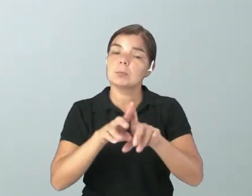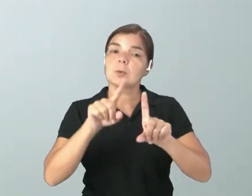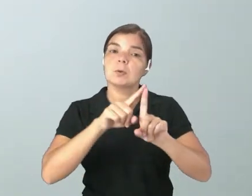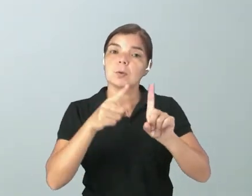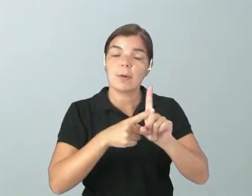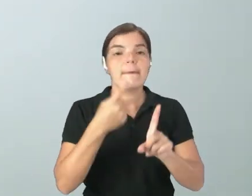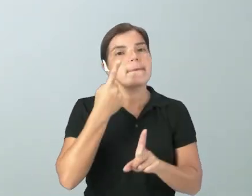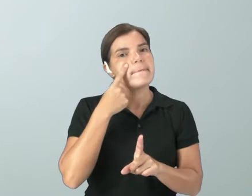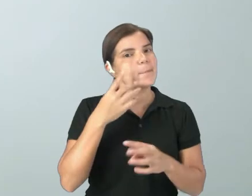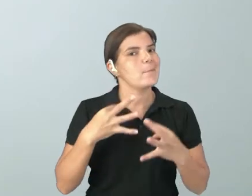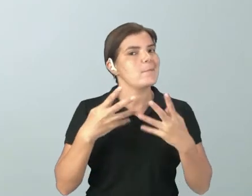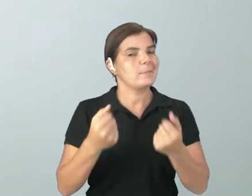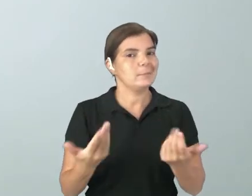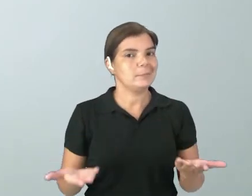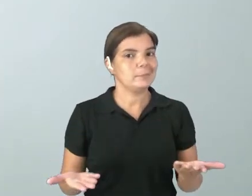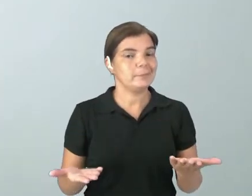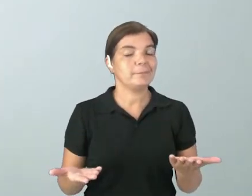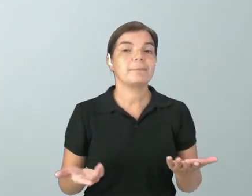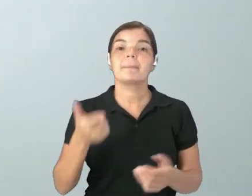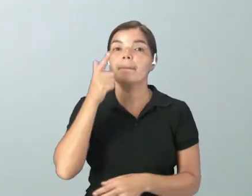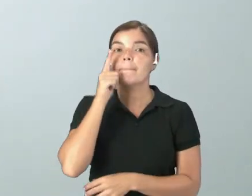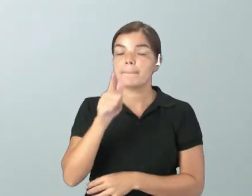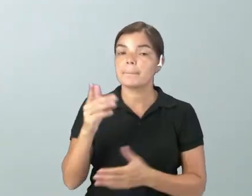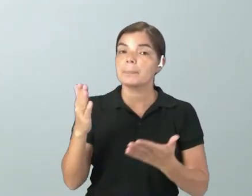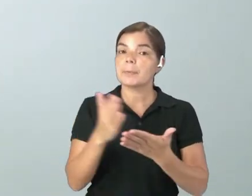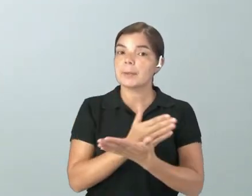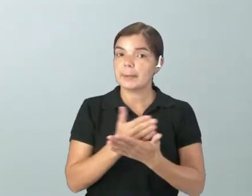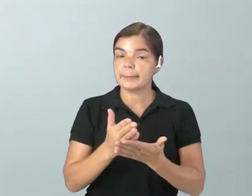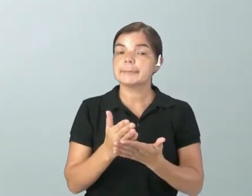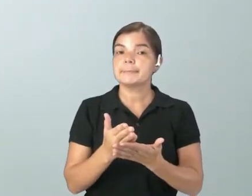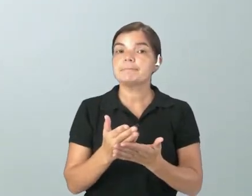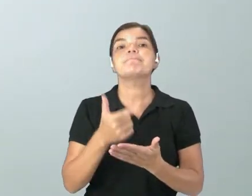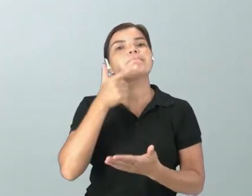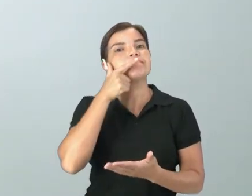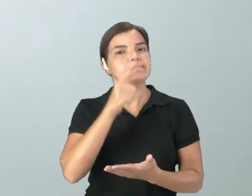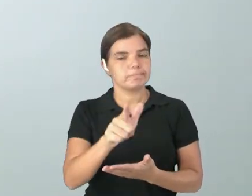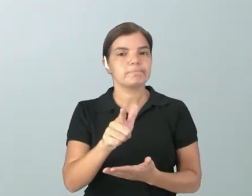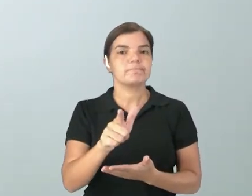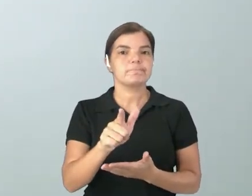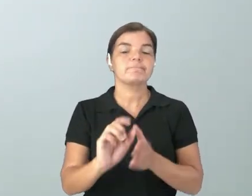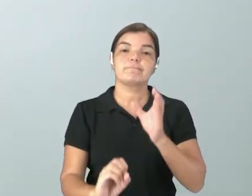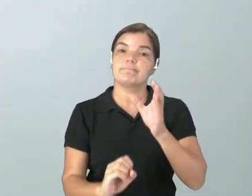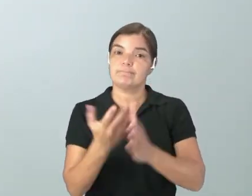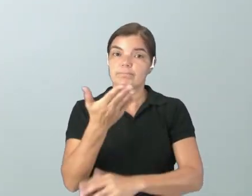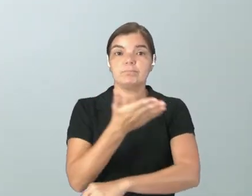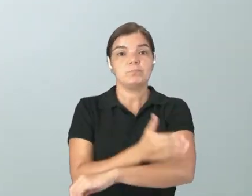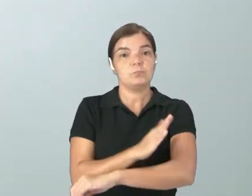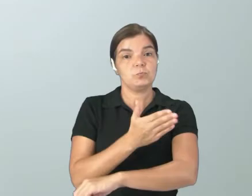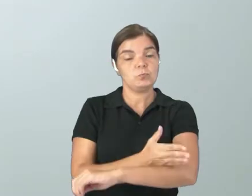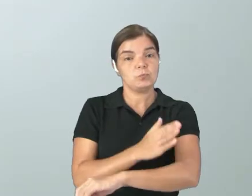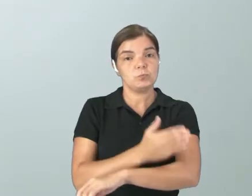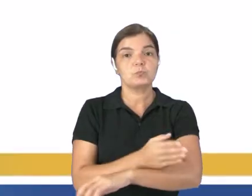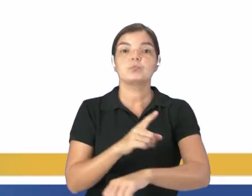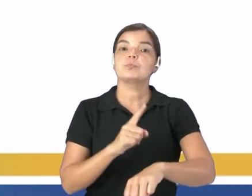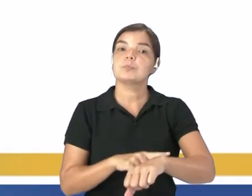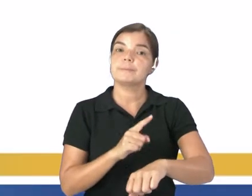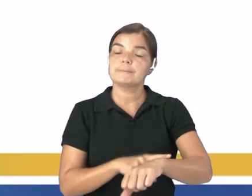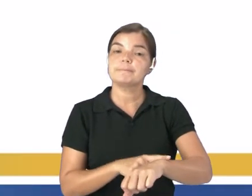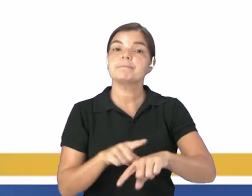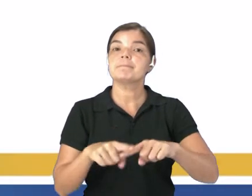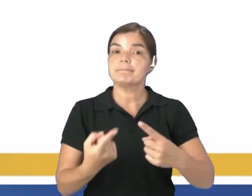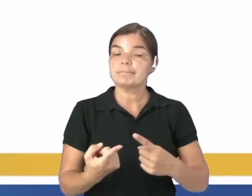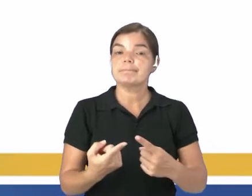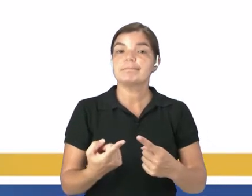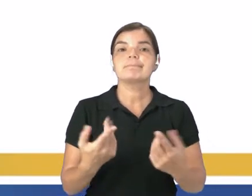isso, né? E essas conquistas, algumas se efetivaram, né? Ocorrem na prática em alguns momentos, em outros não. Mas